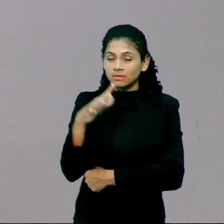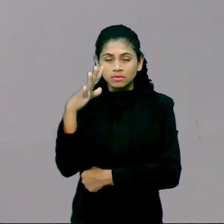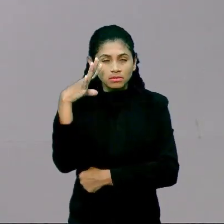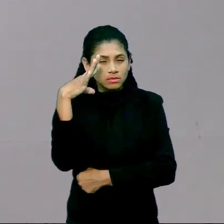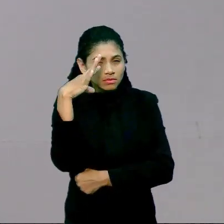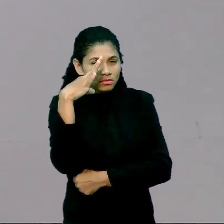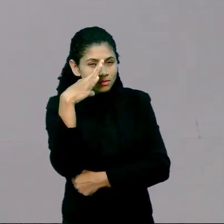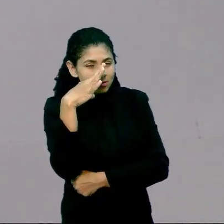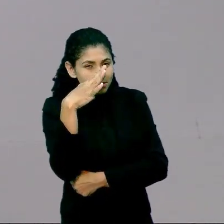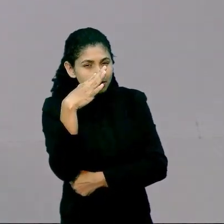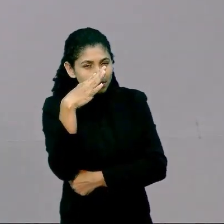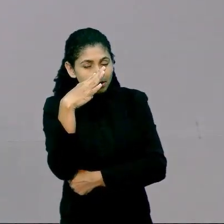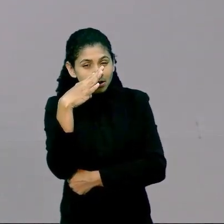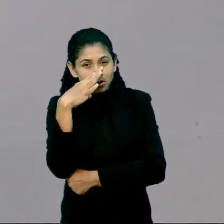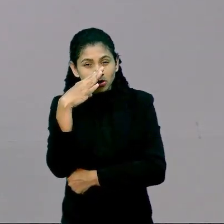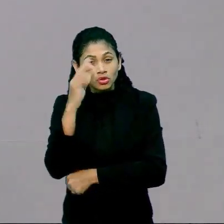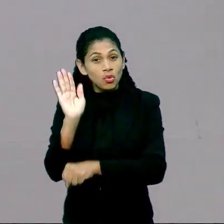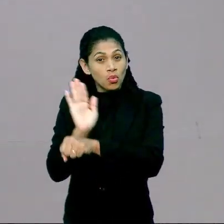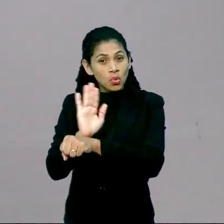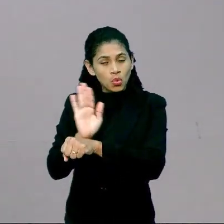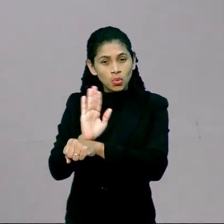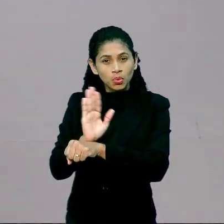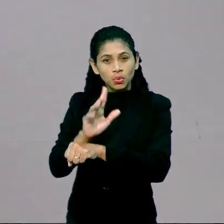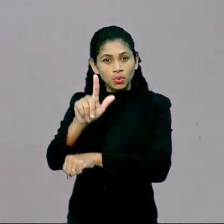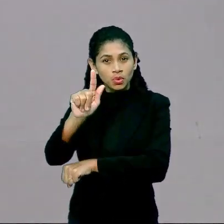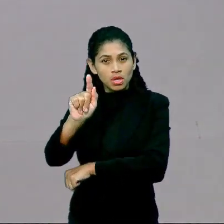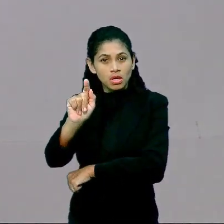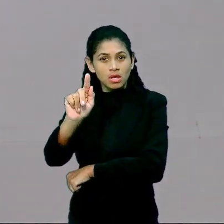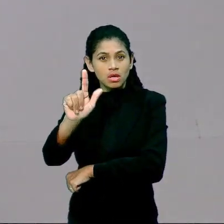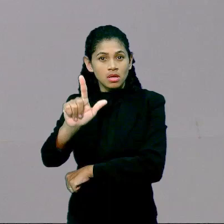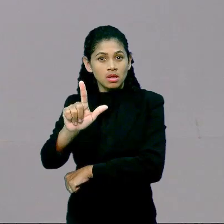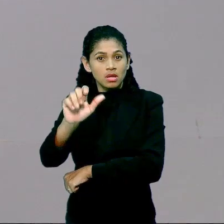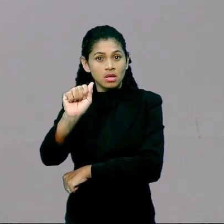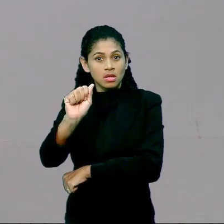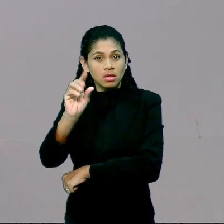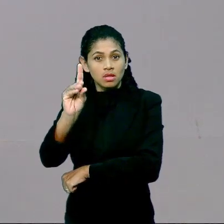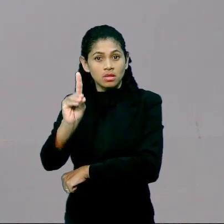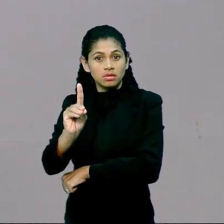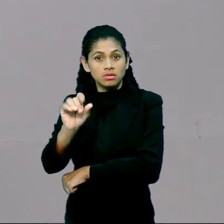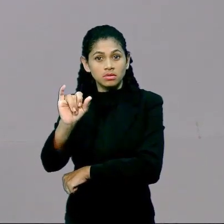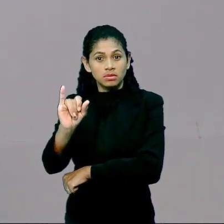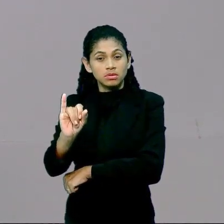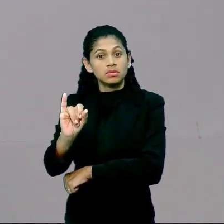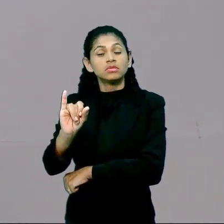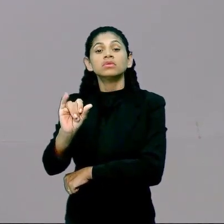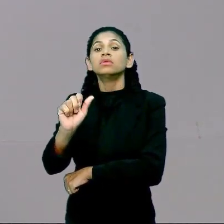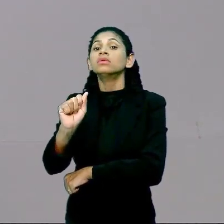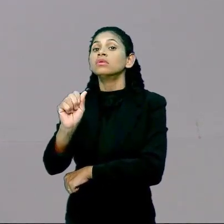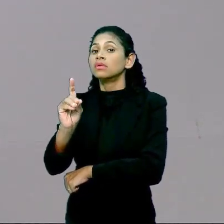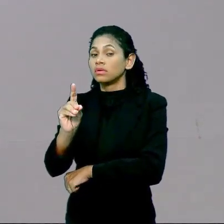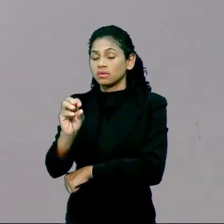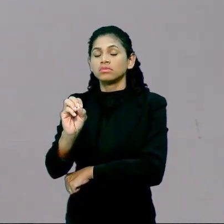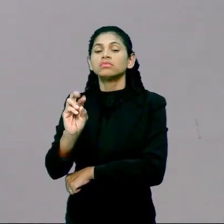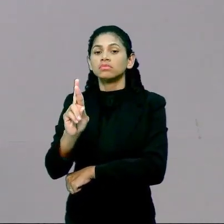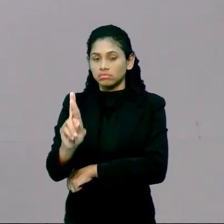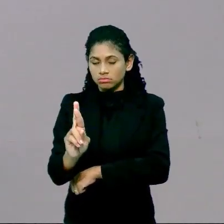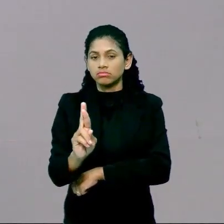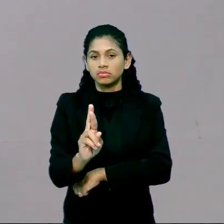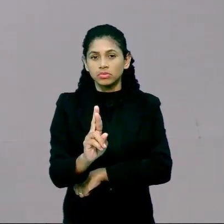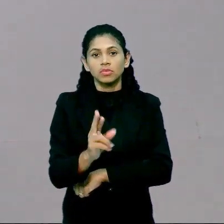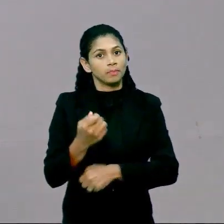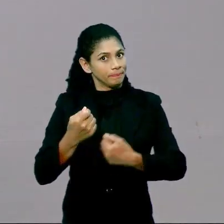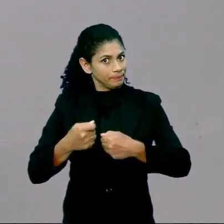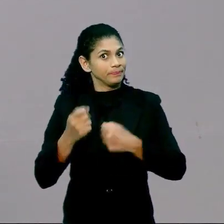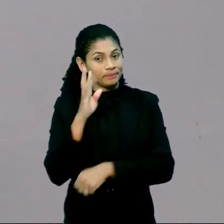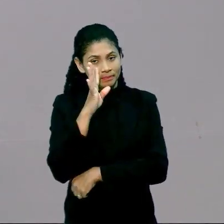sei que é meio cringe, mas quem... Qual o direcionamento? Entender que, em determinado momento histórico,